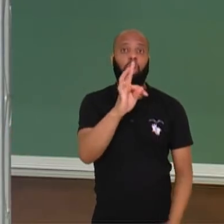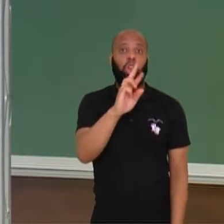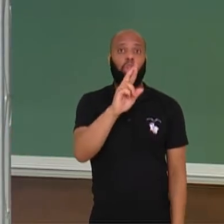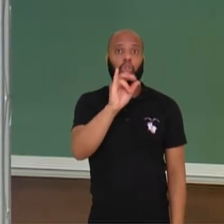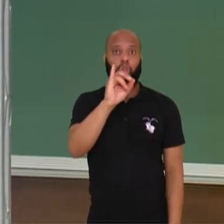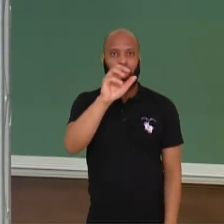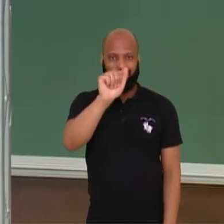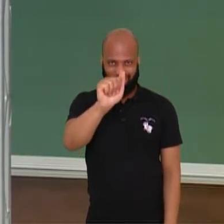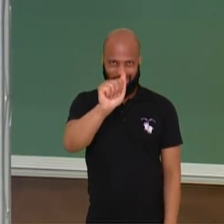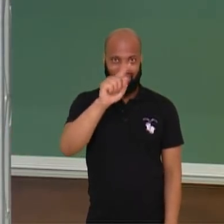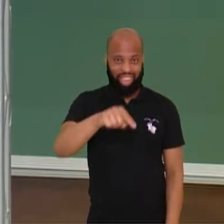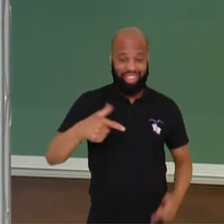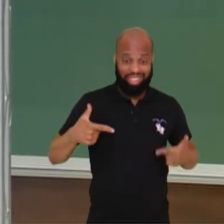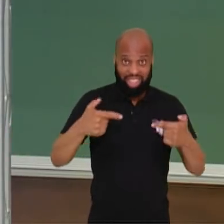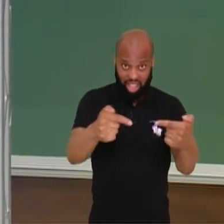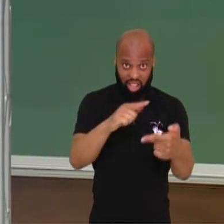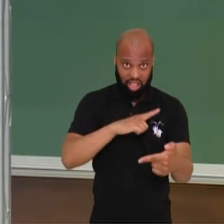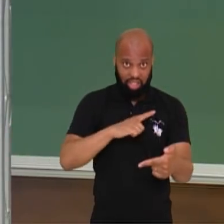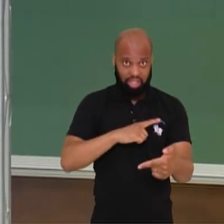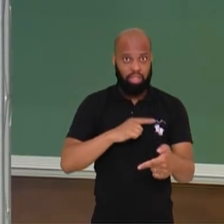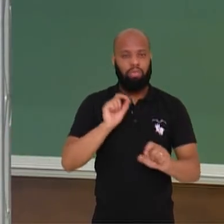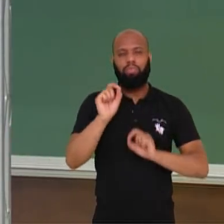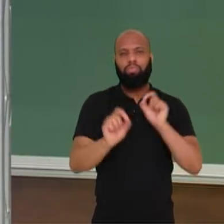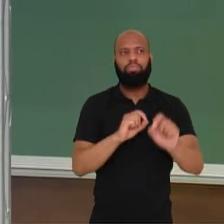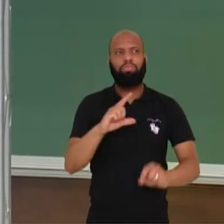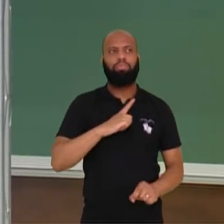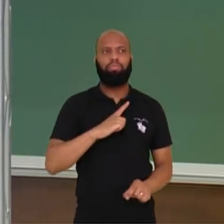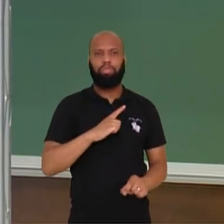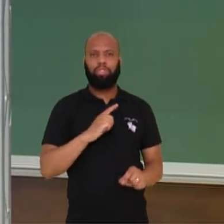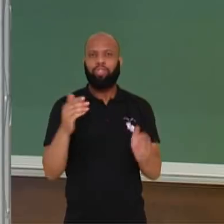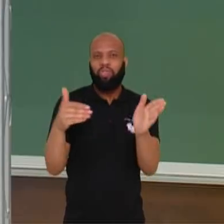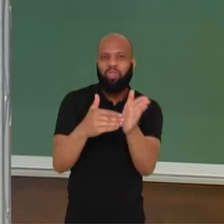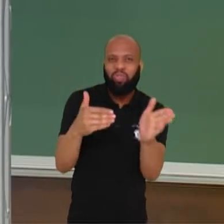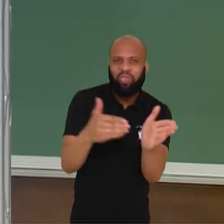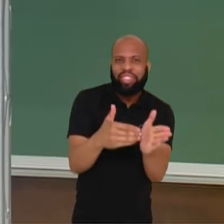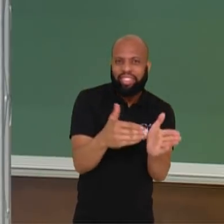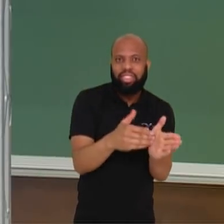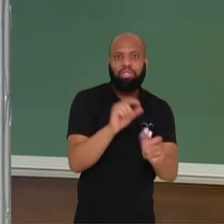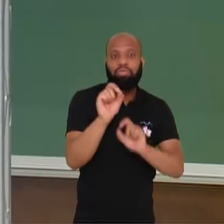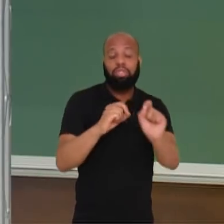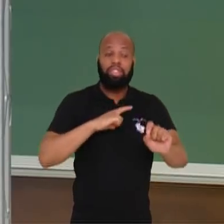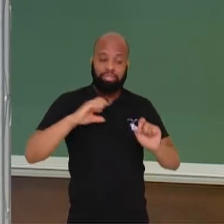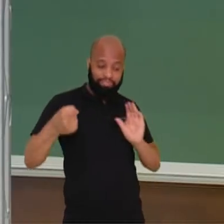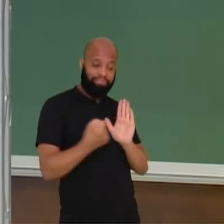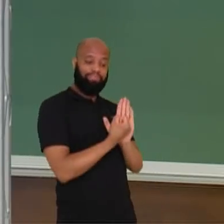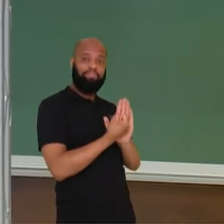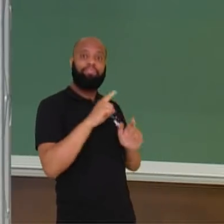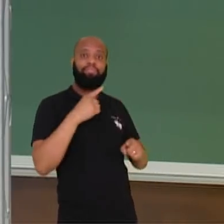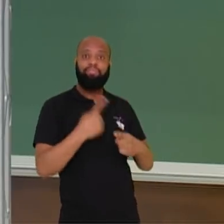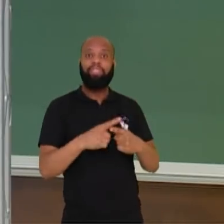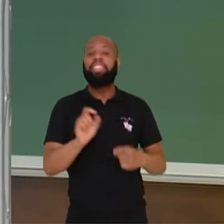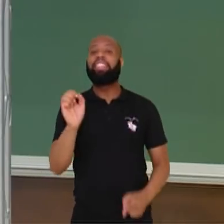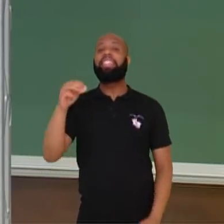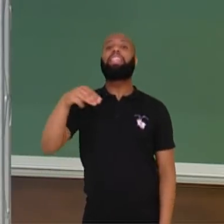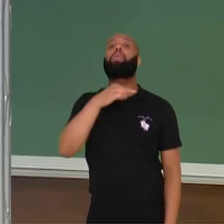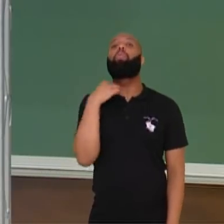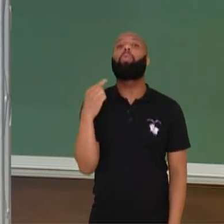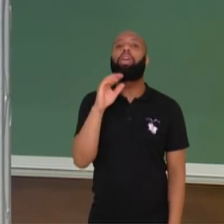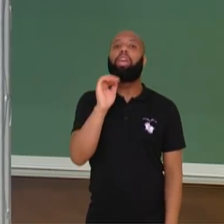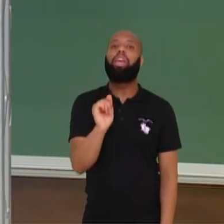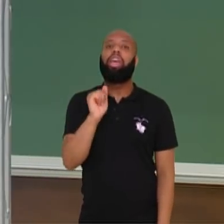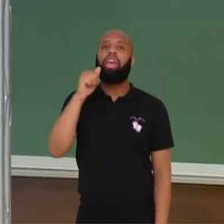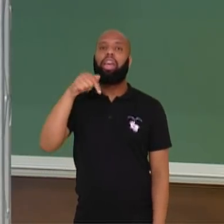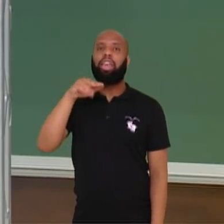da Guerra de Troia, lá nos seus últimos momentos, é marcada pela morte de Aquiles com